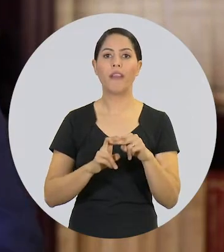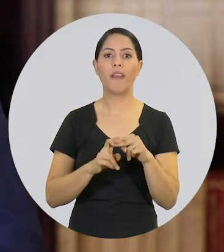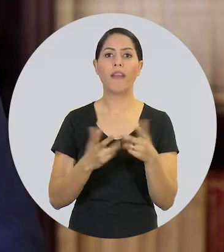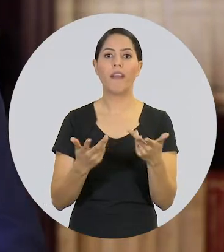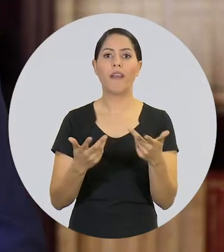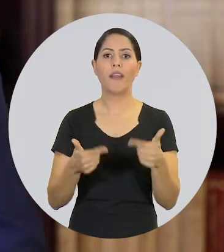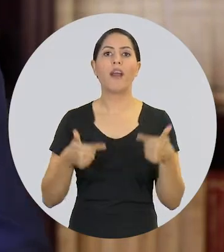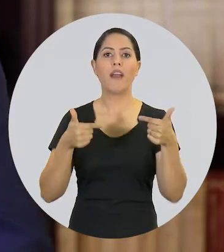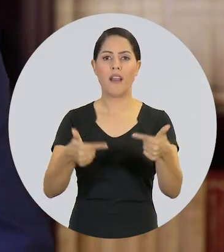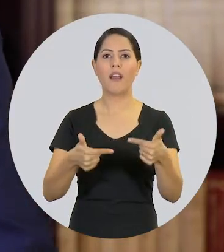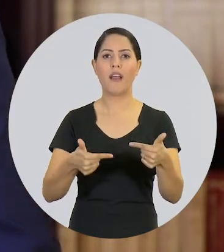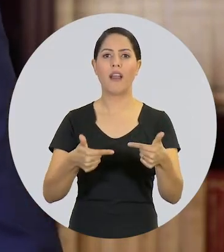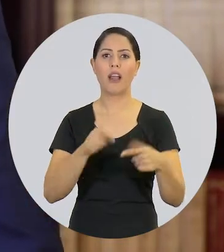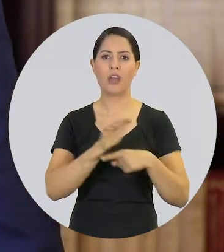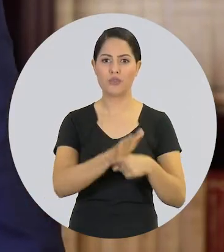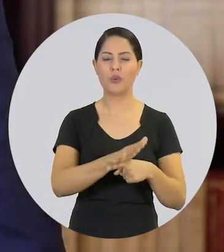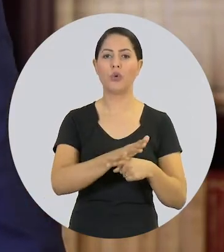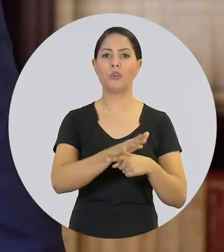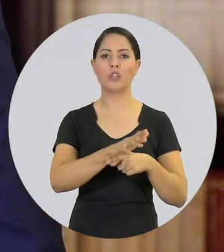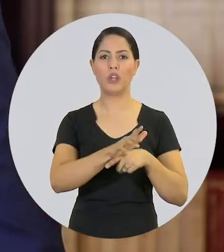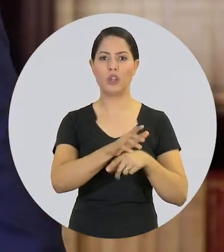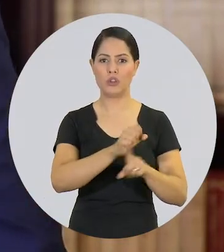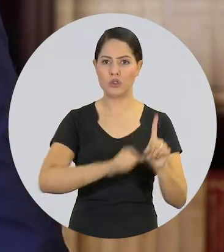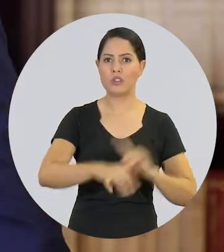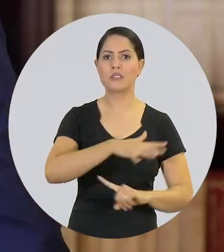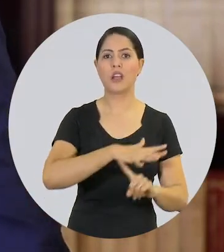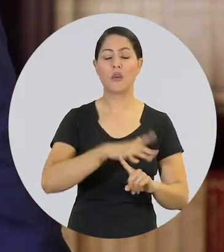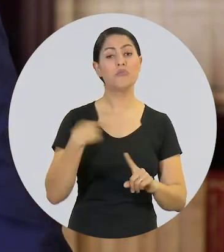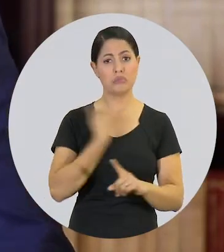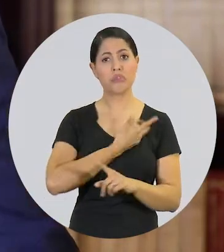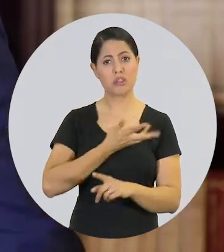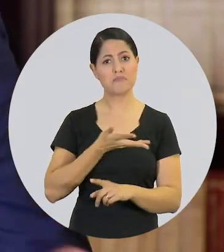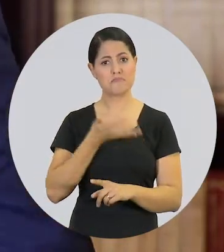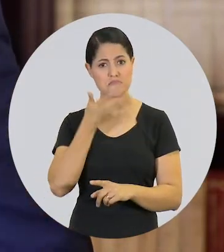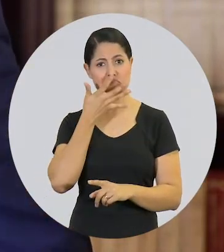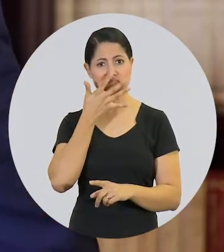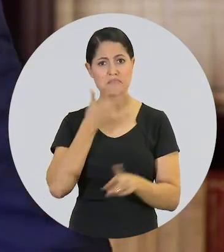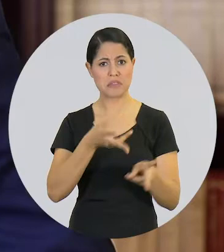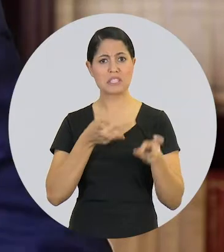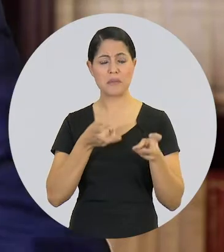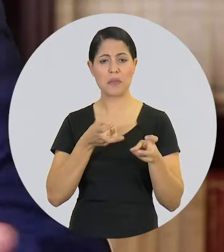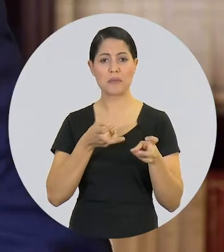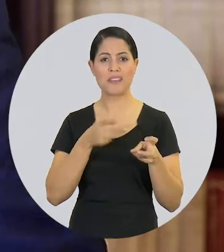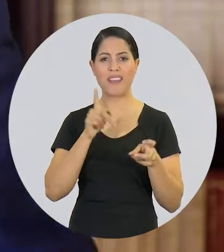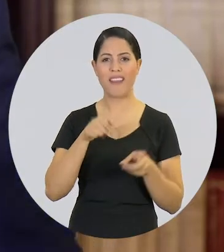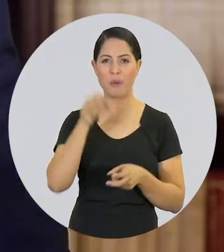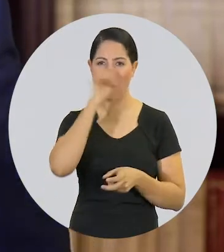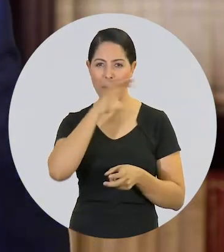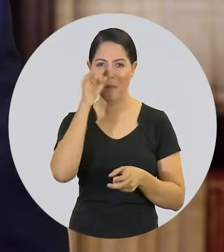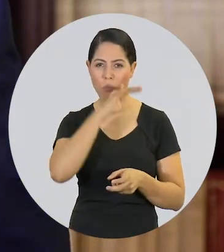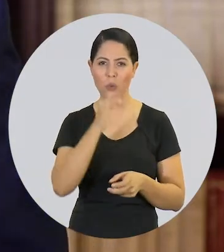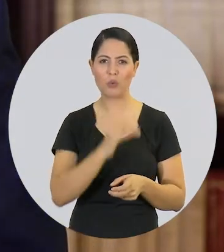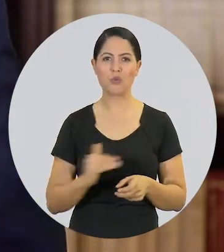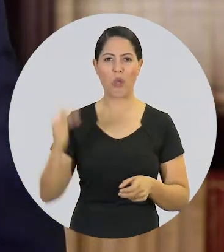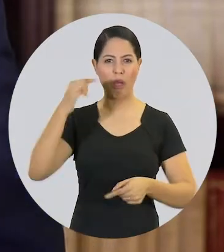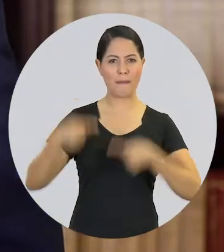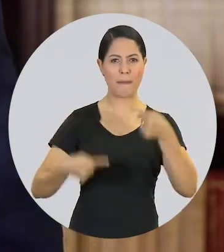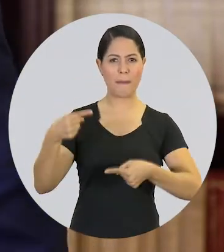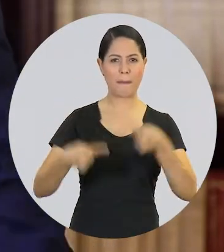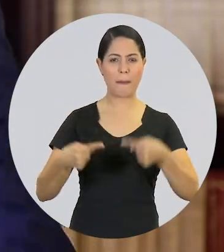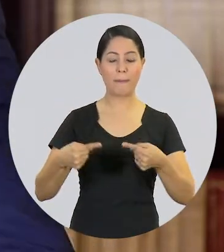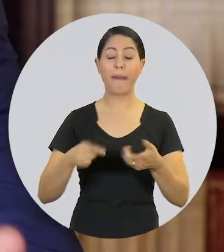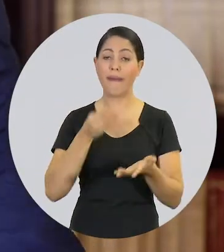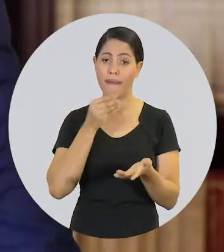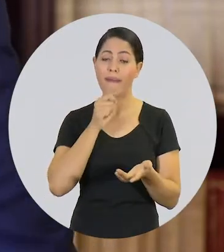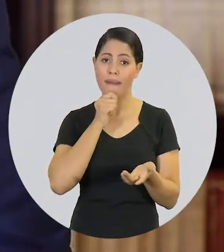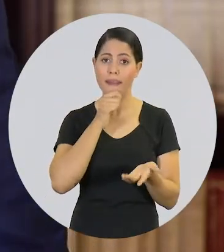fizeram em benefício da sociedade, mas nós percebemos o abuso do poder político e econômico ainda vigorante no Brasil